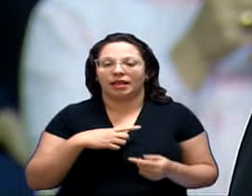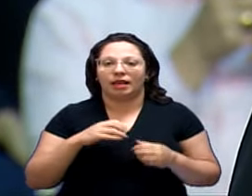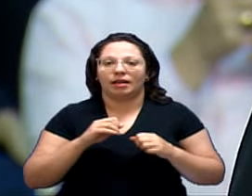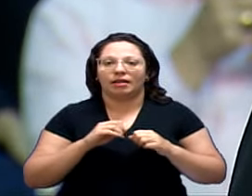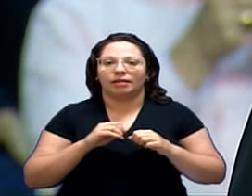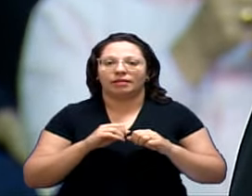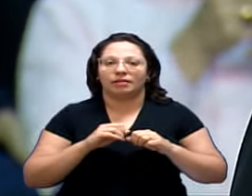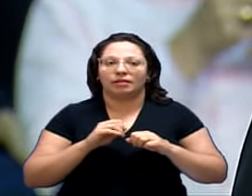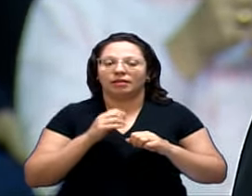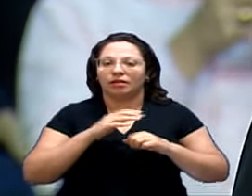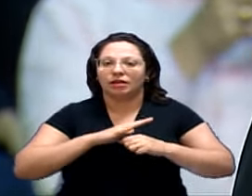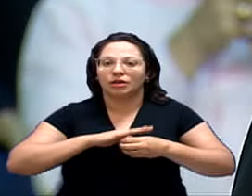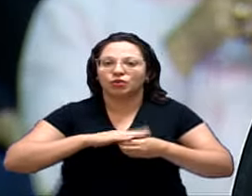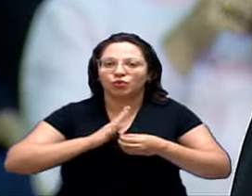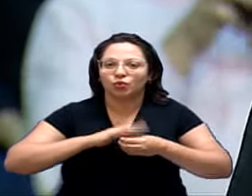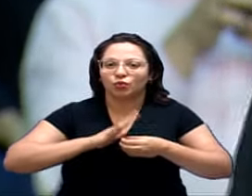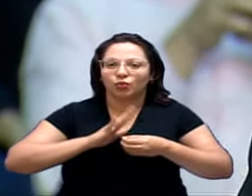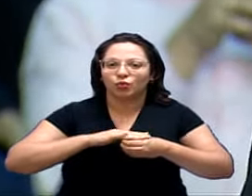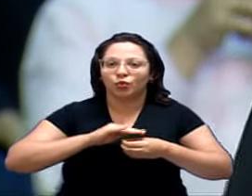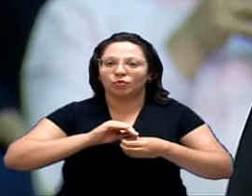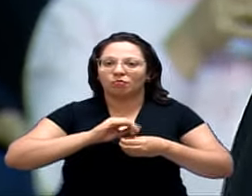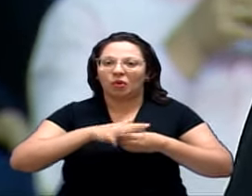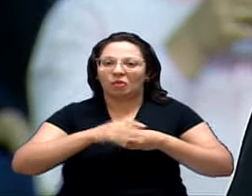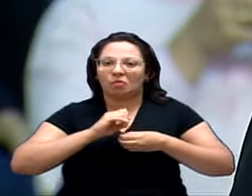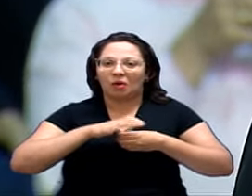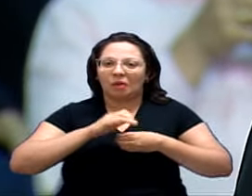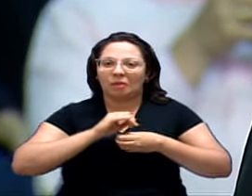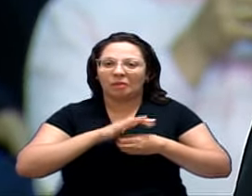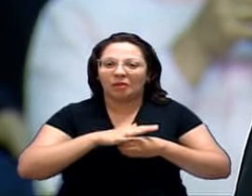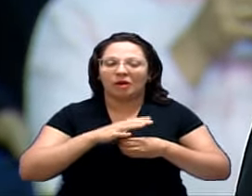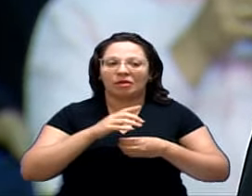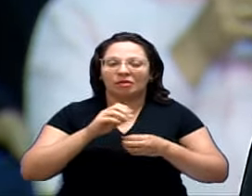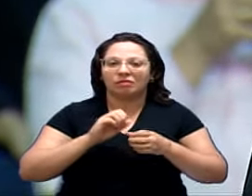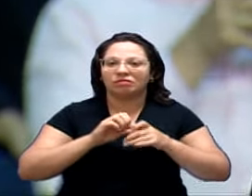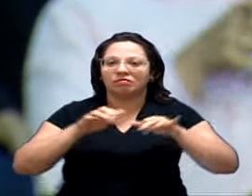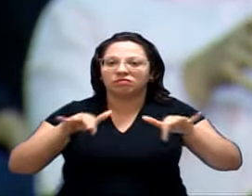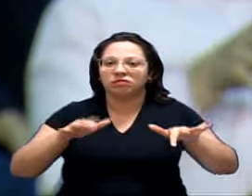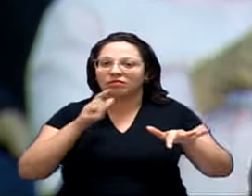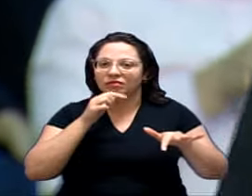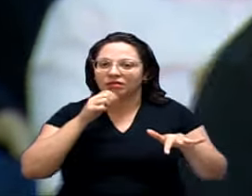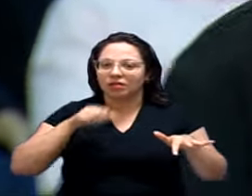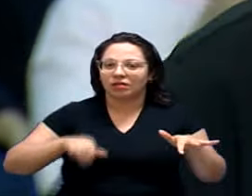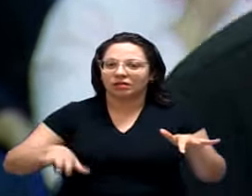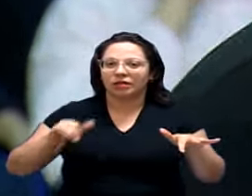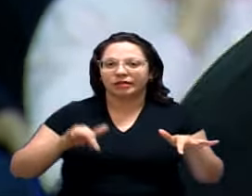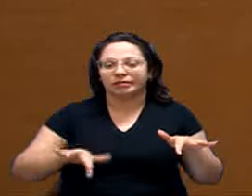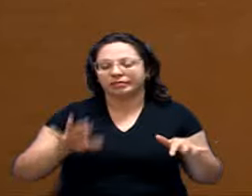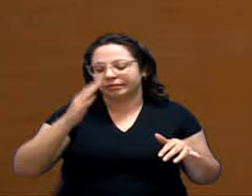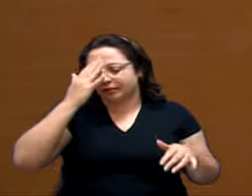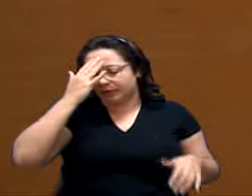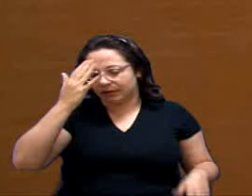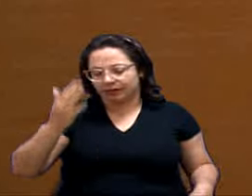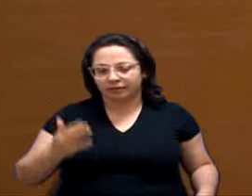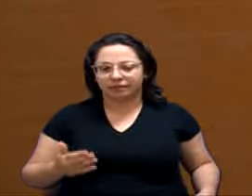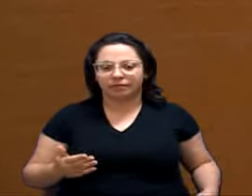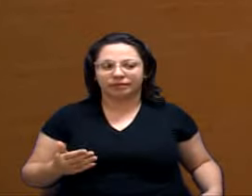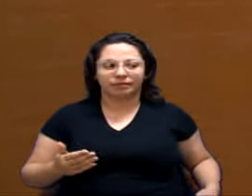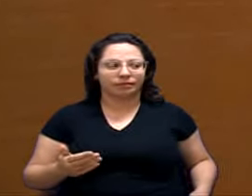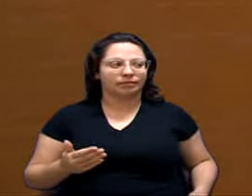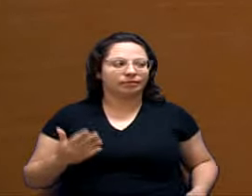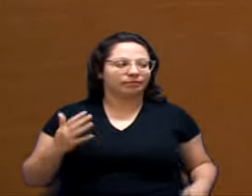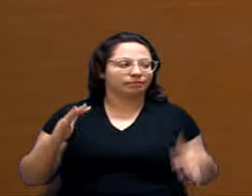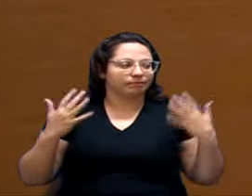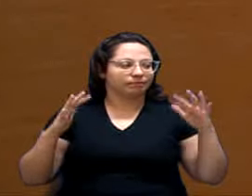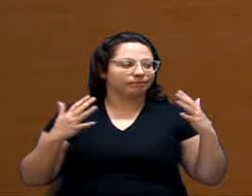de de de esgoto na rua e invade o Riacho do Lajeado obrigado